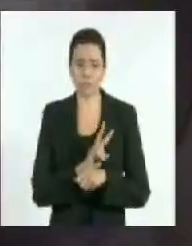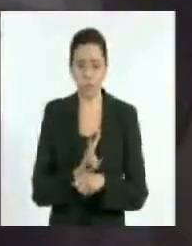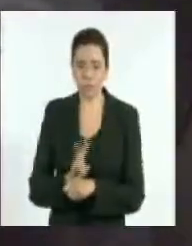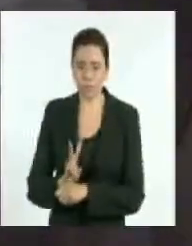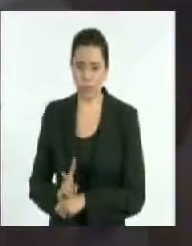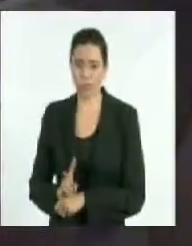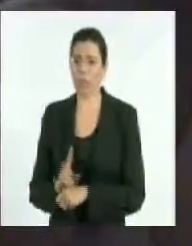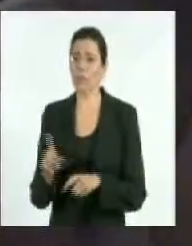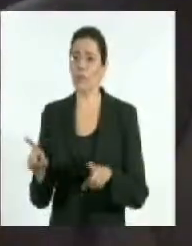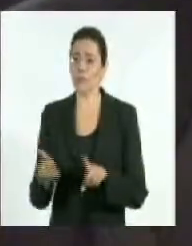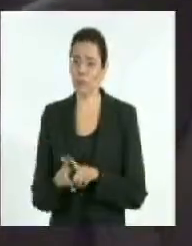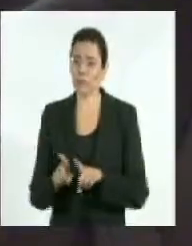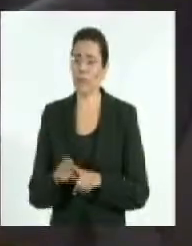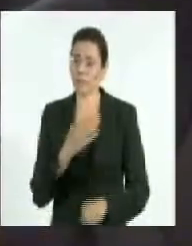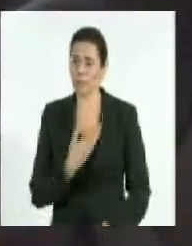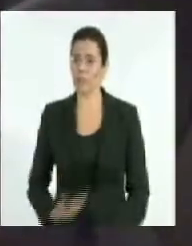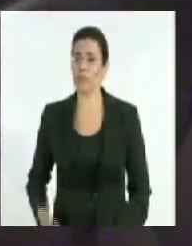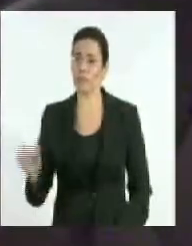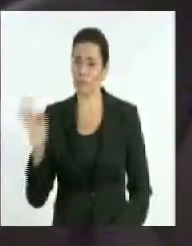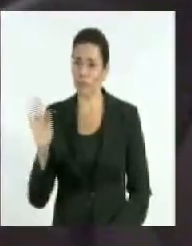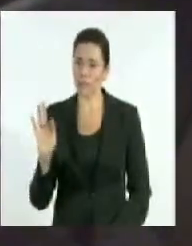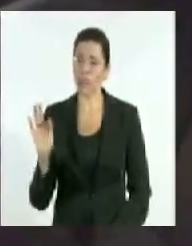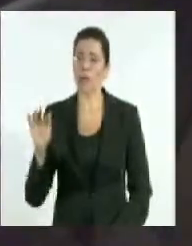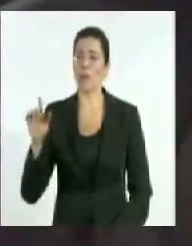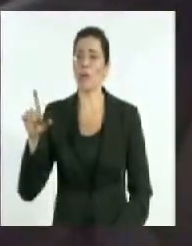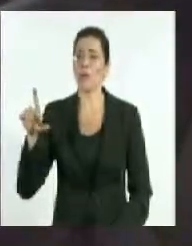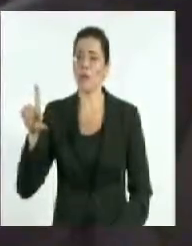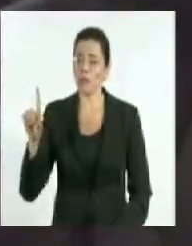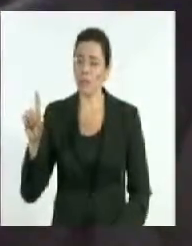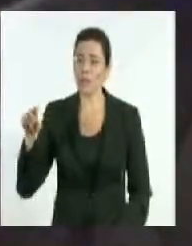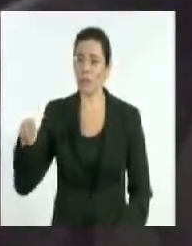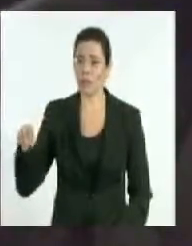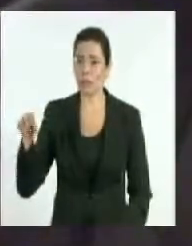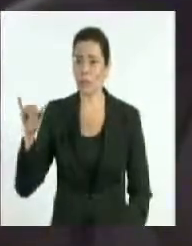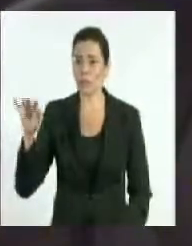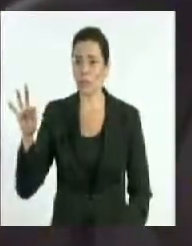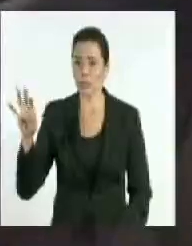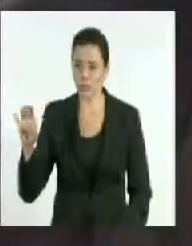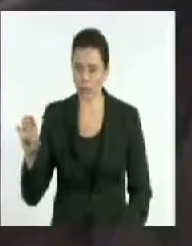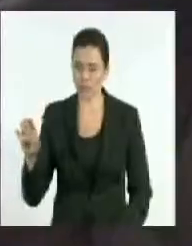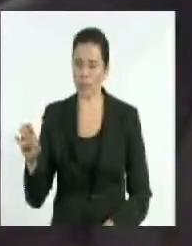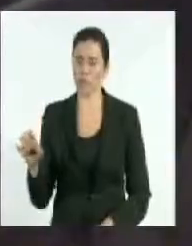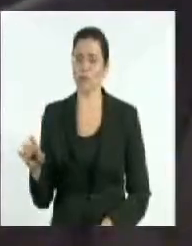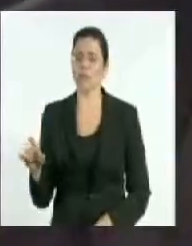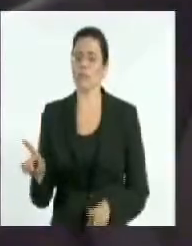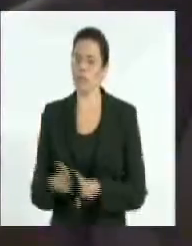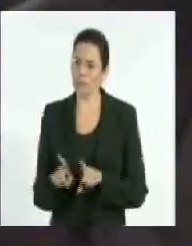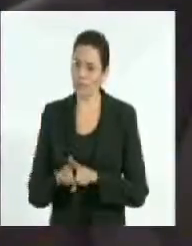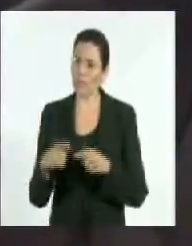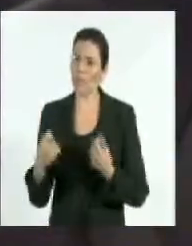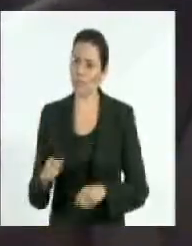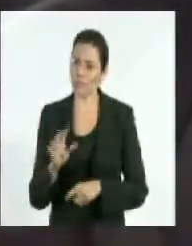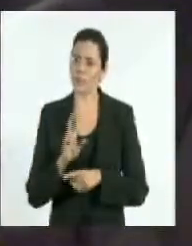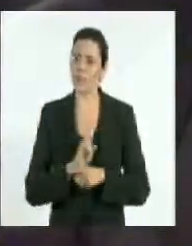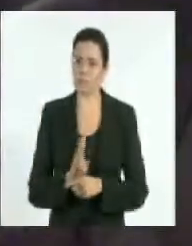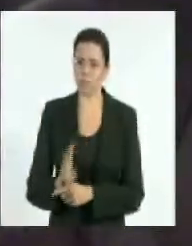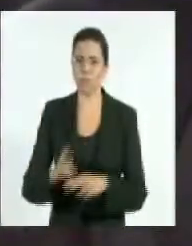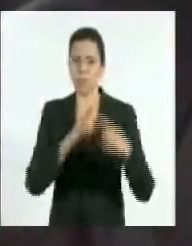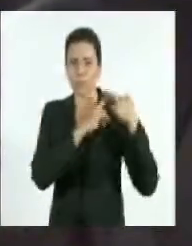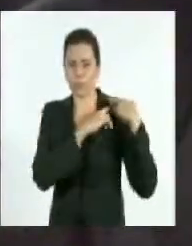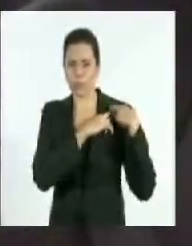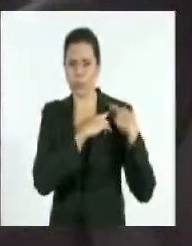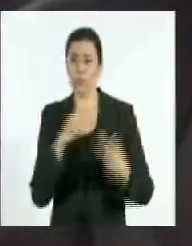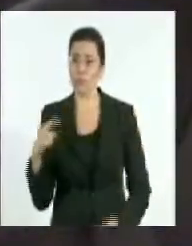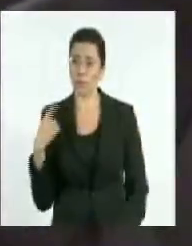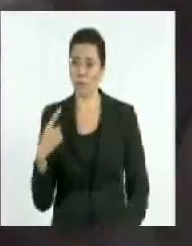DENIT nos estados. E no Maranhão, sinceramente, está deixando a desejar. Porque todo dia estão nas estradas, estão pagando e nós não temos estrada